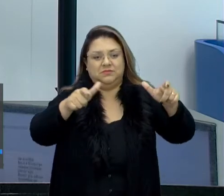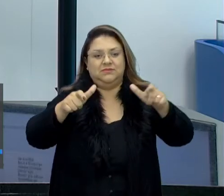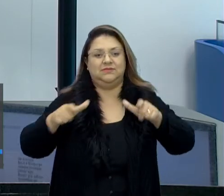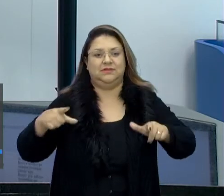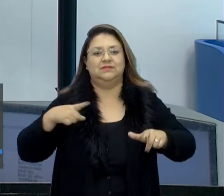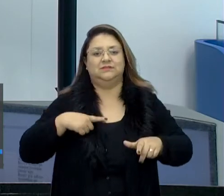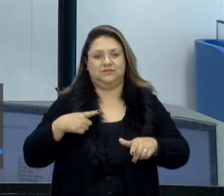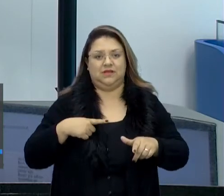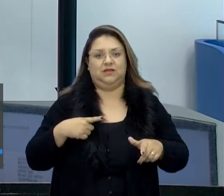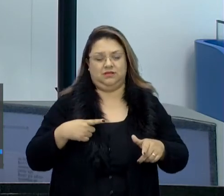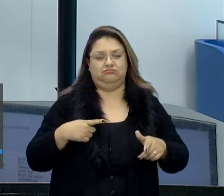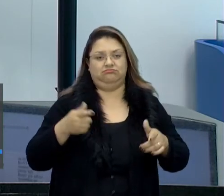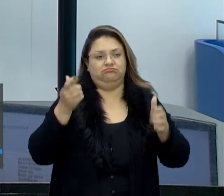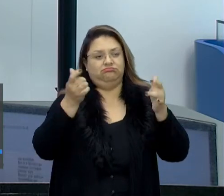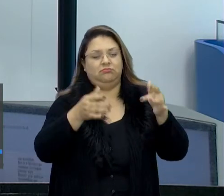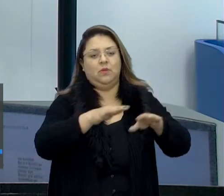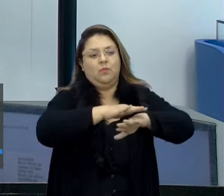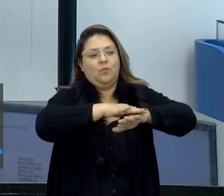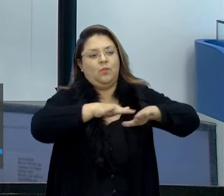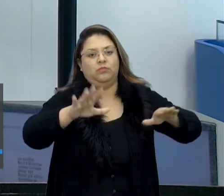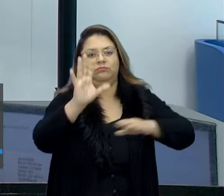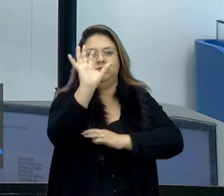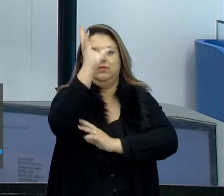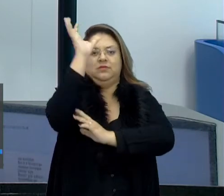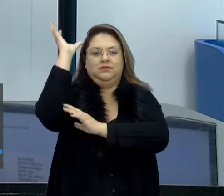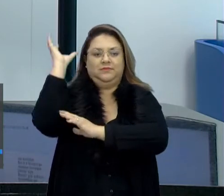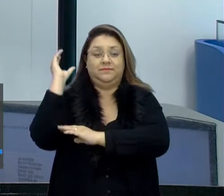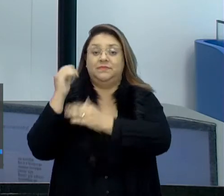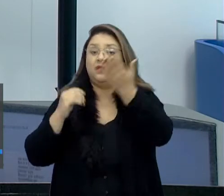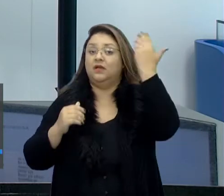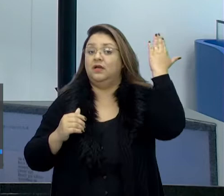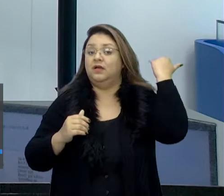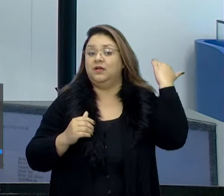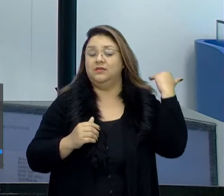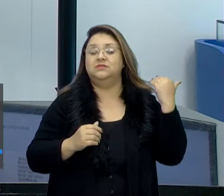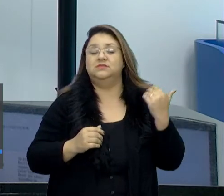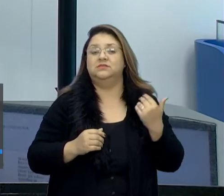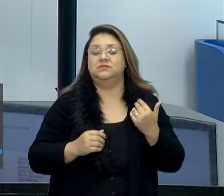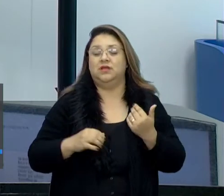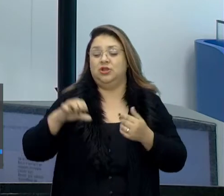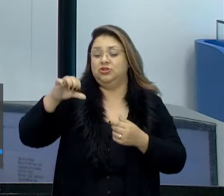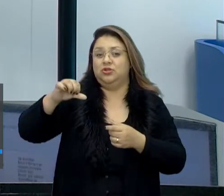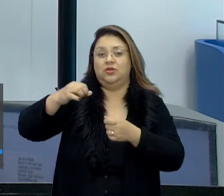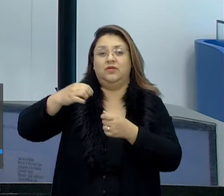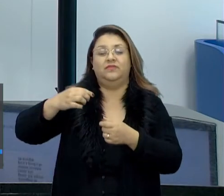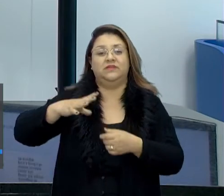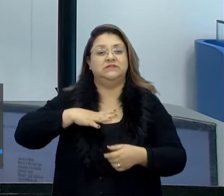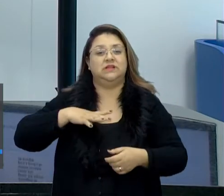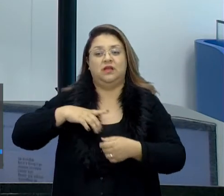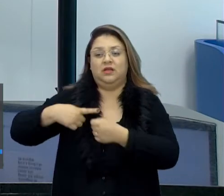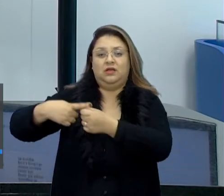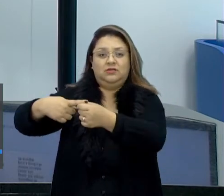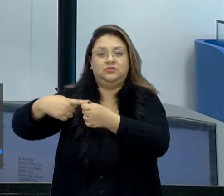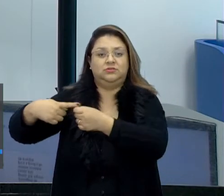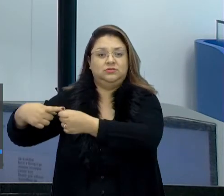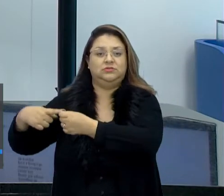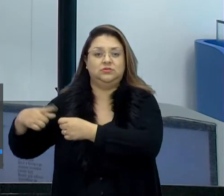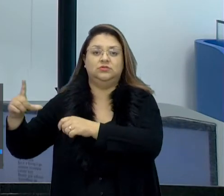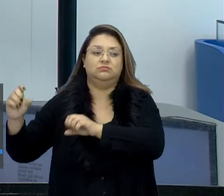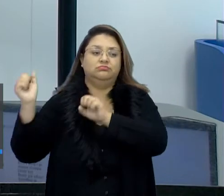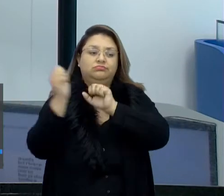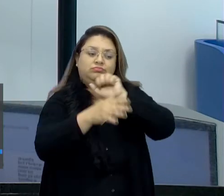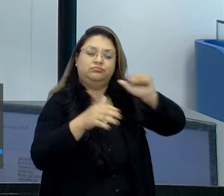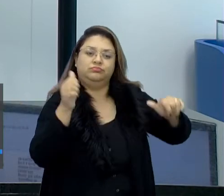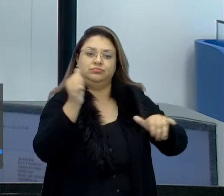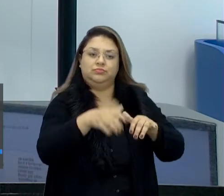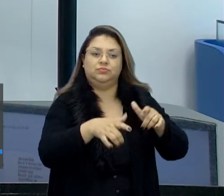hoje desativado, né? E ele servia ali a 9 cidades da região. Hoje ele é apenas um ponto de